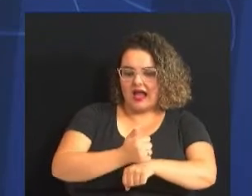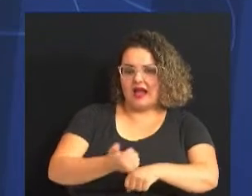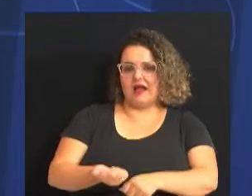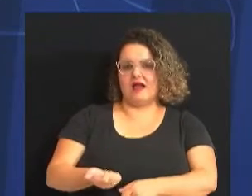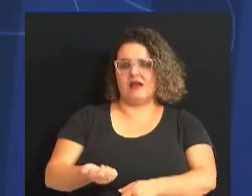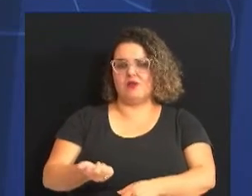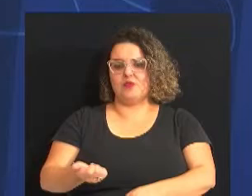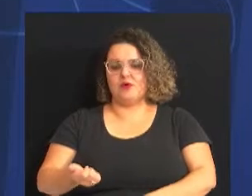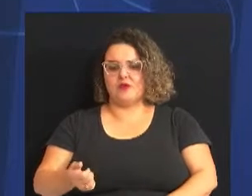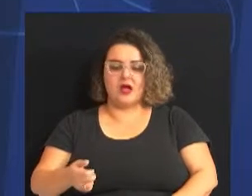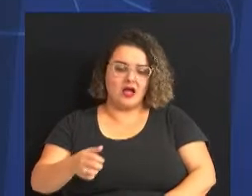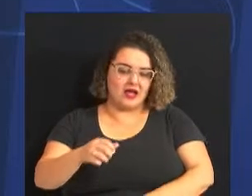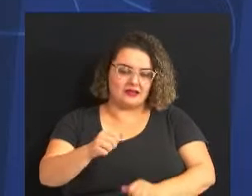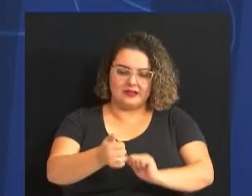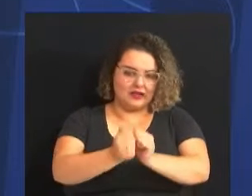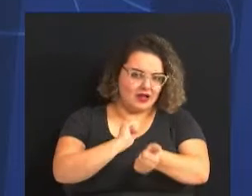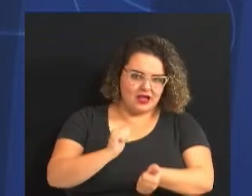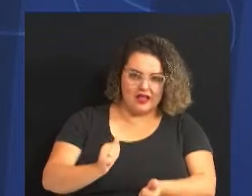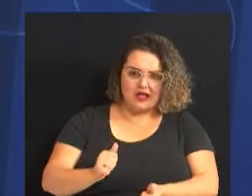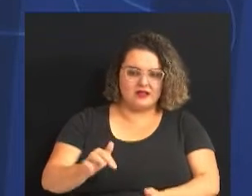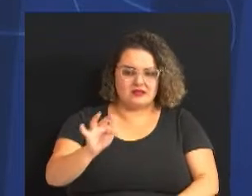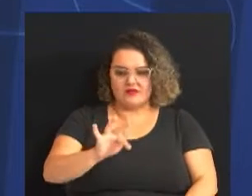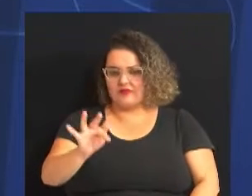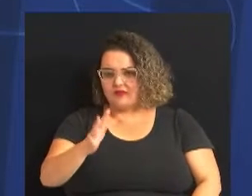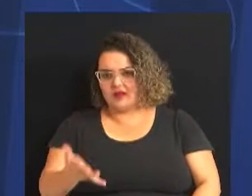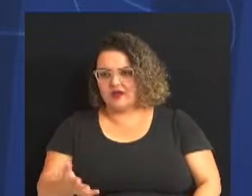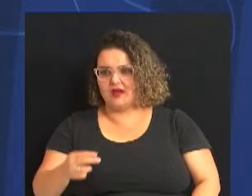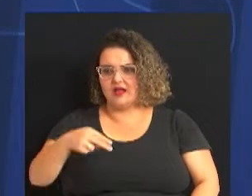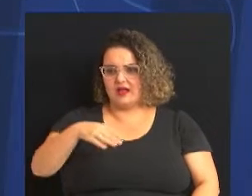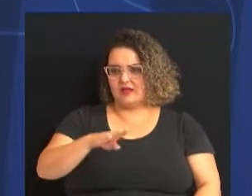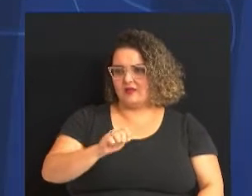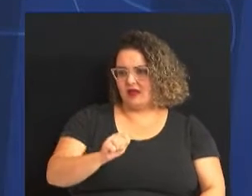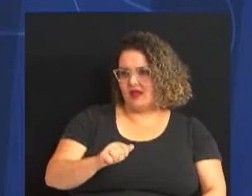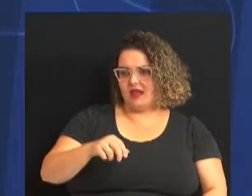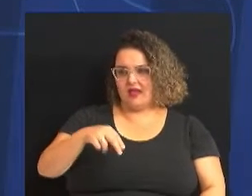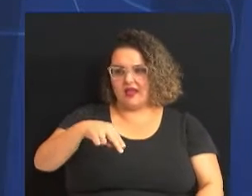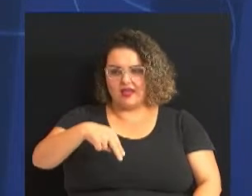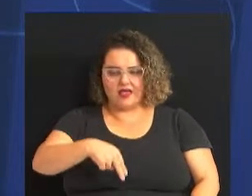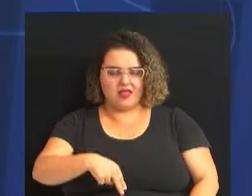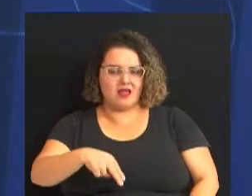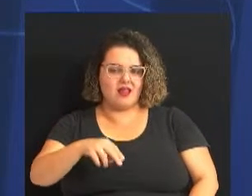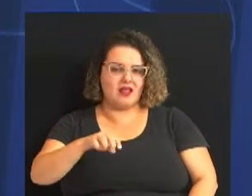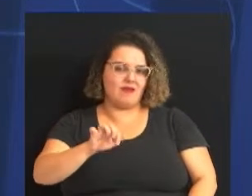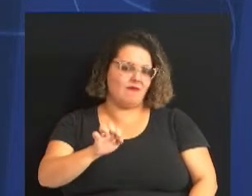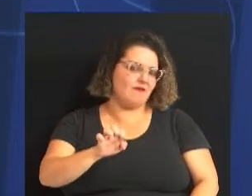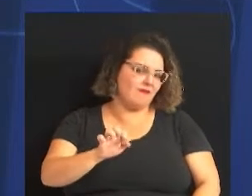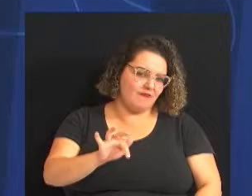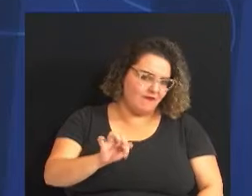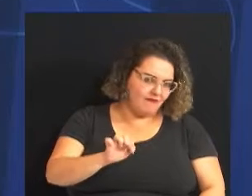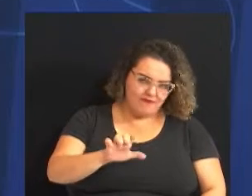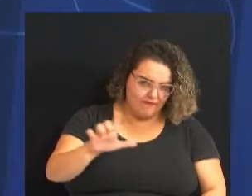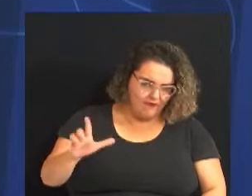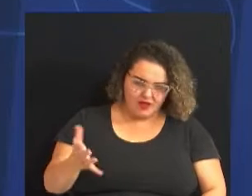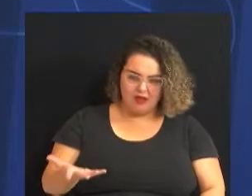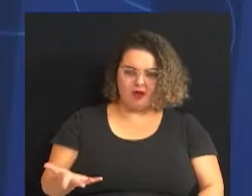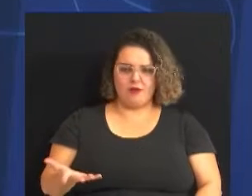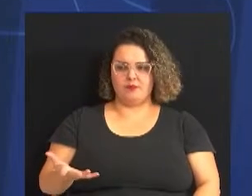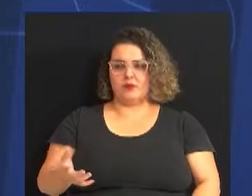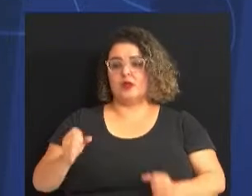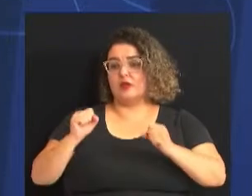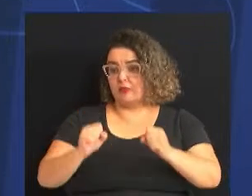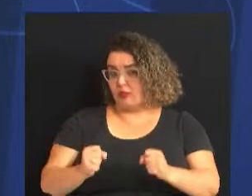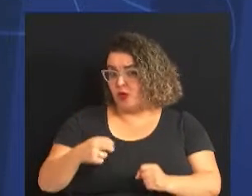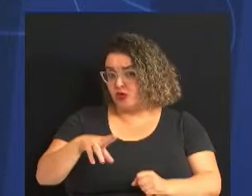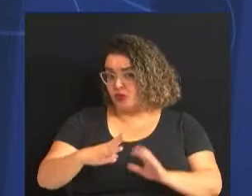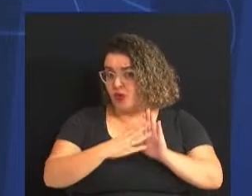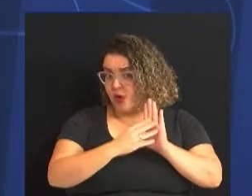os principais torneios, para uma NBA, para uma NFL, é algo que pode ou que deveria ser copiado